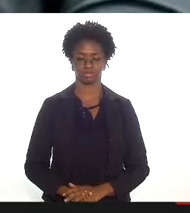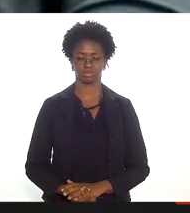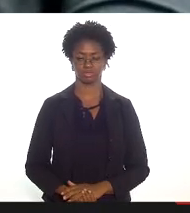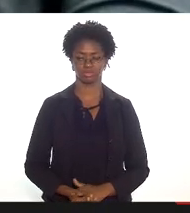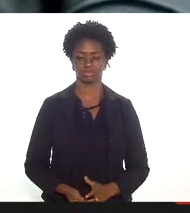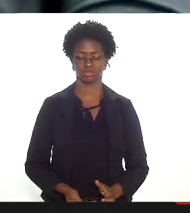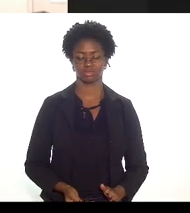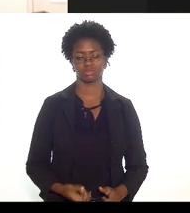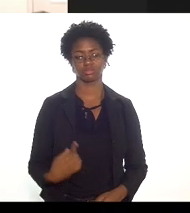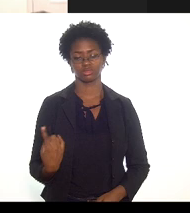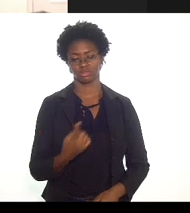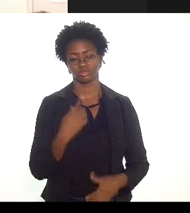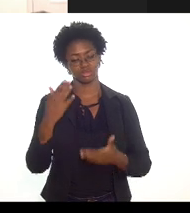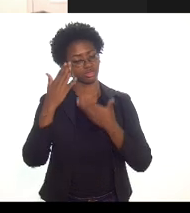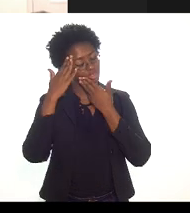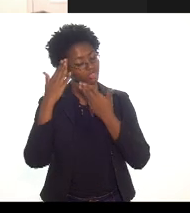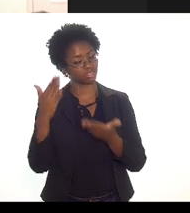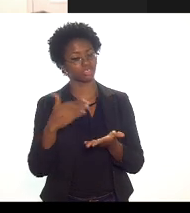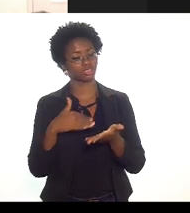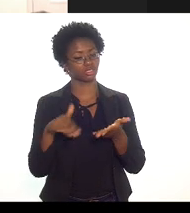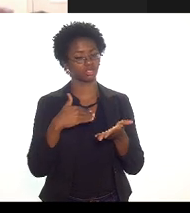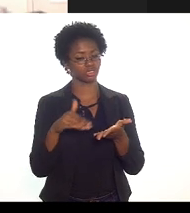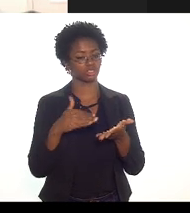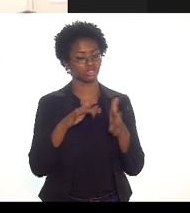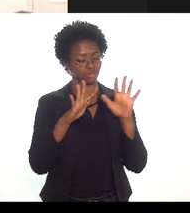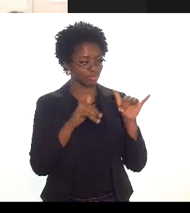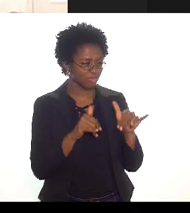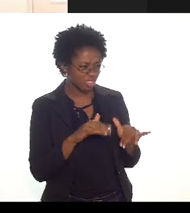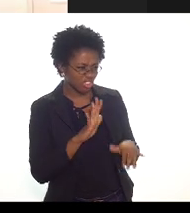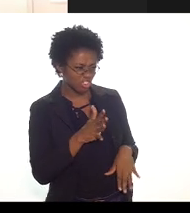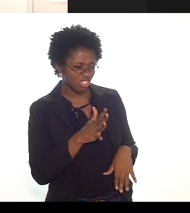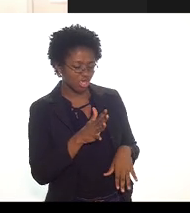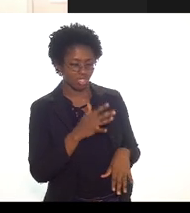A gente agradece a secretaria. O senhor terminou?